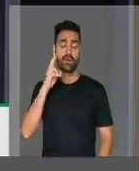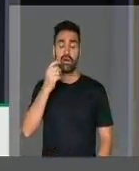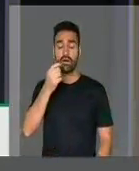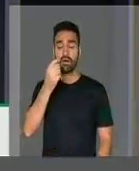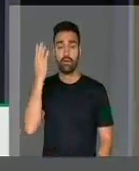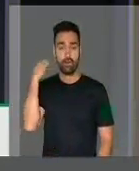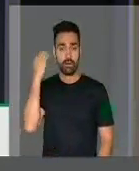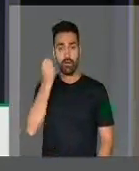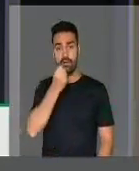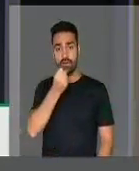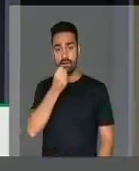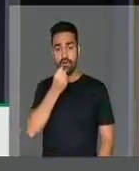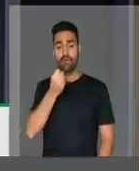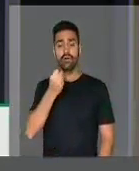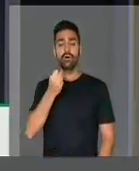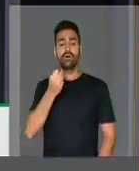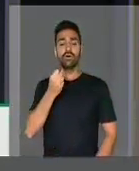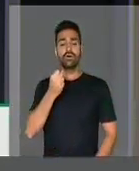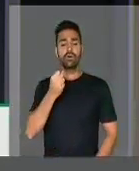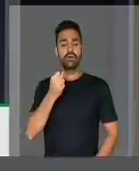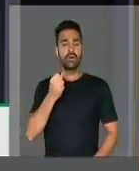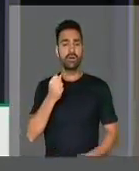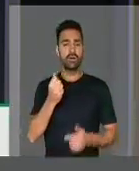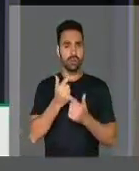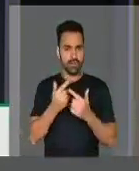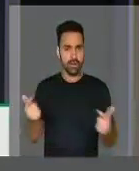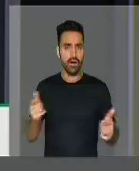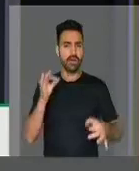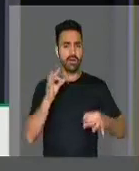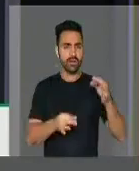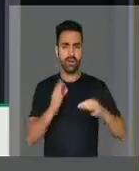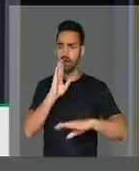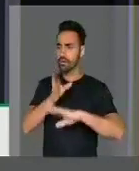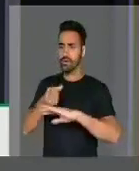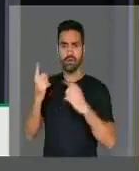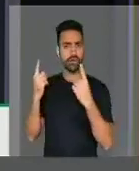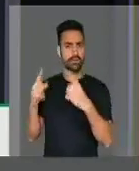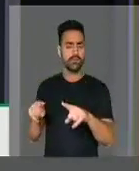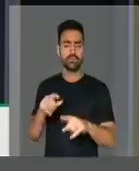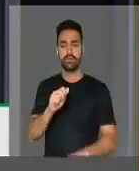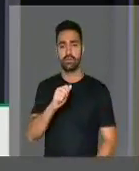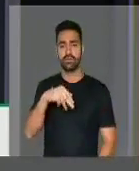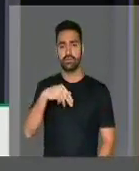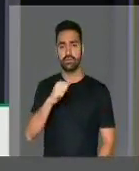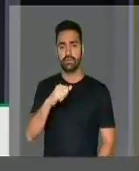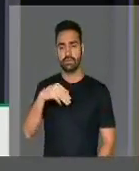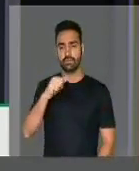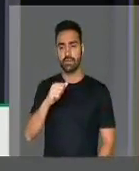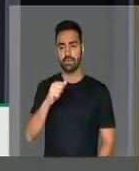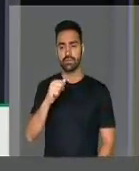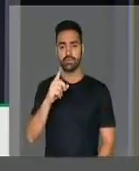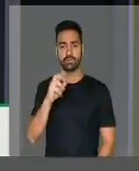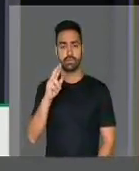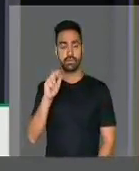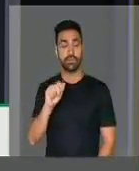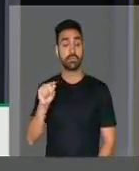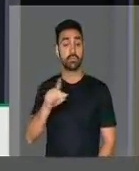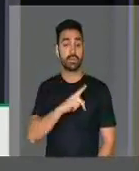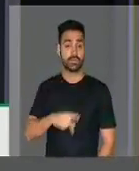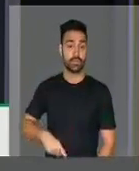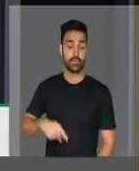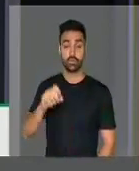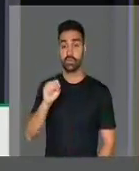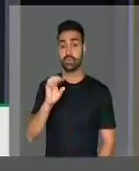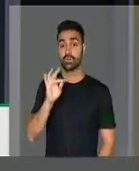recentemente, felizmente rebatida pelos juízes de carreira, representados pela Ana Matra. Me refiro ao presidente do Superior